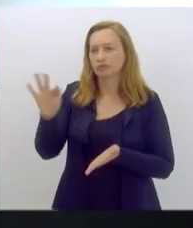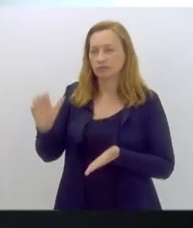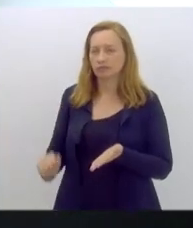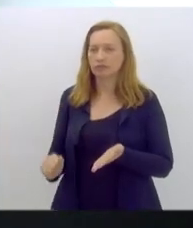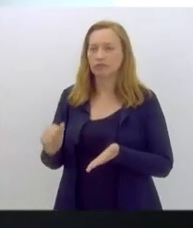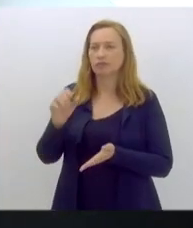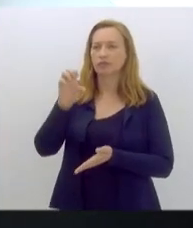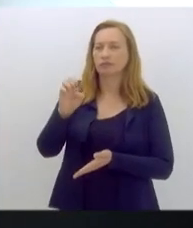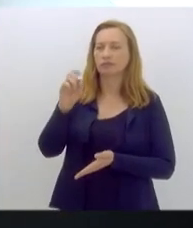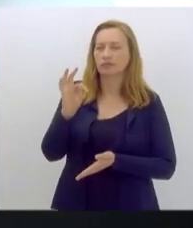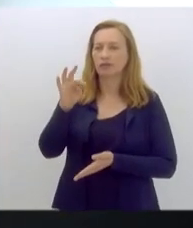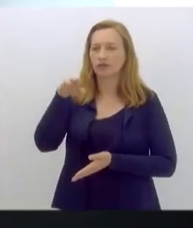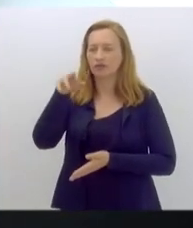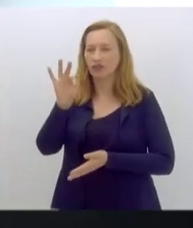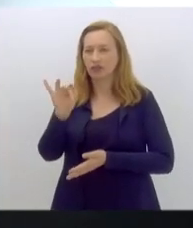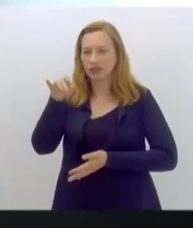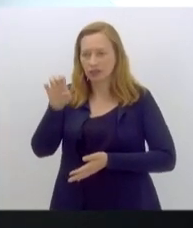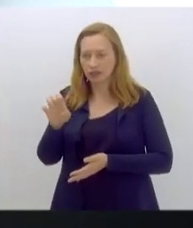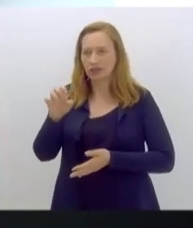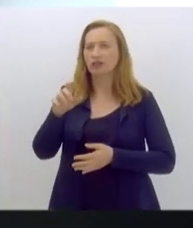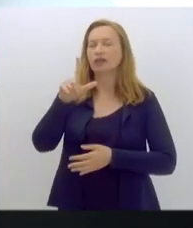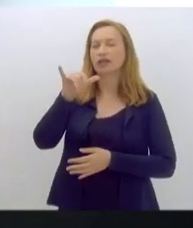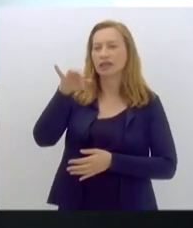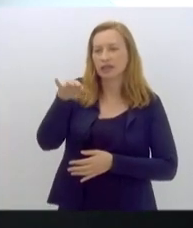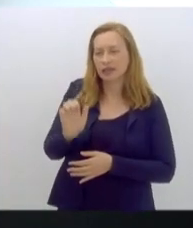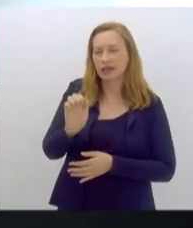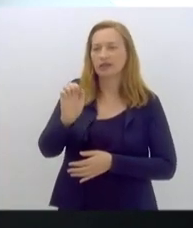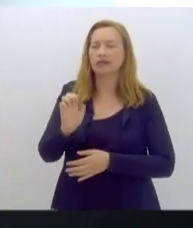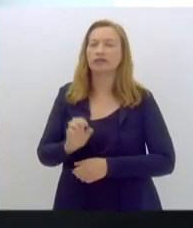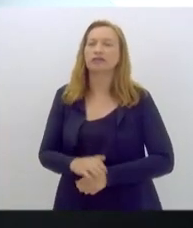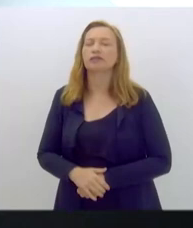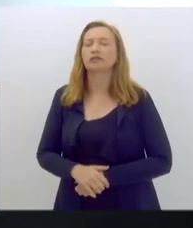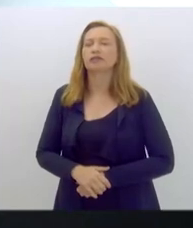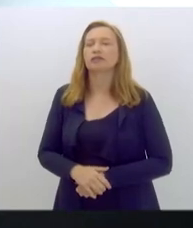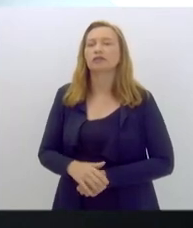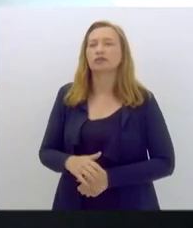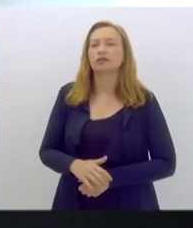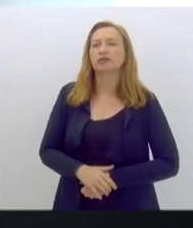Stephanie Guimarães senhora Lilian Figueiredo Senhor